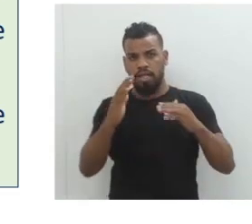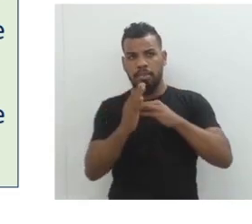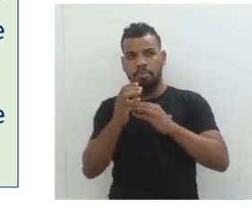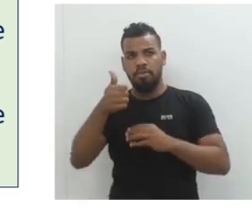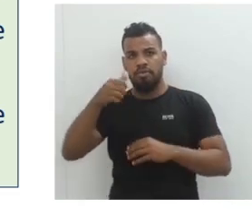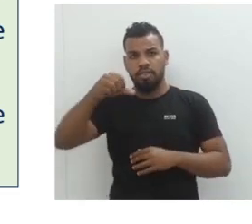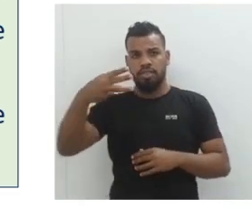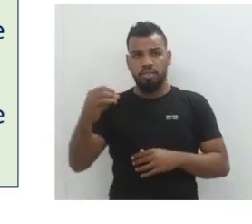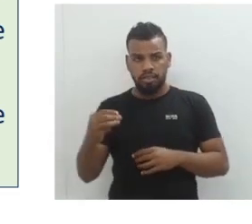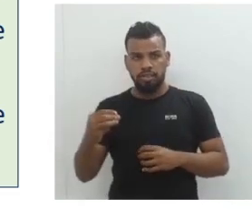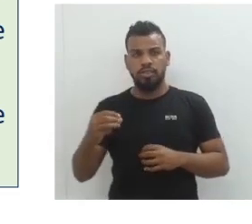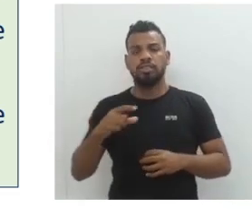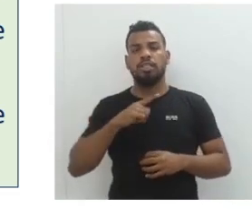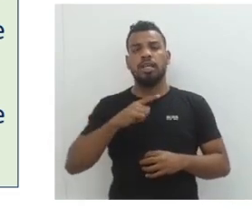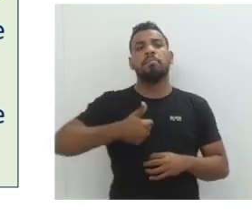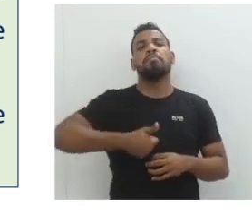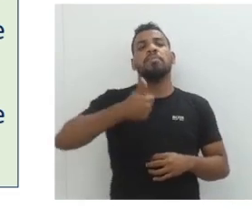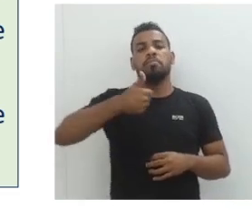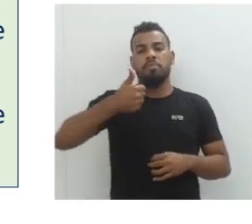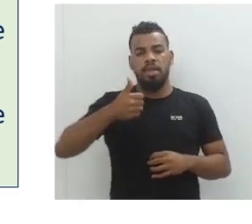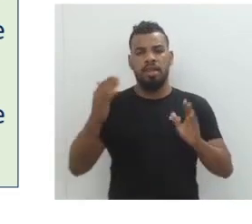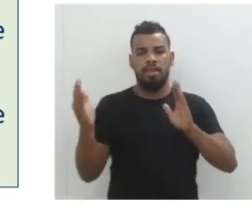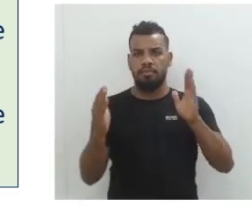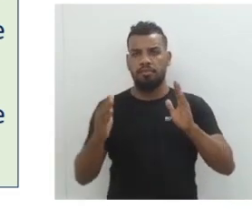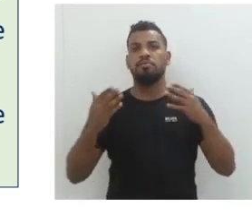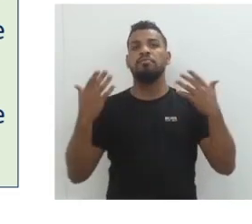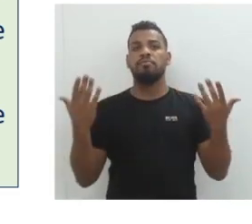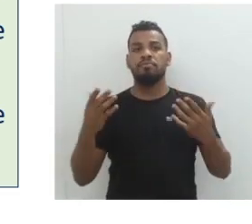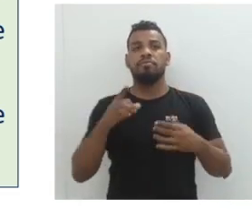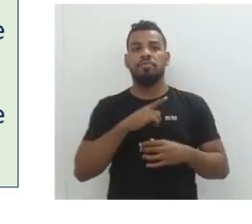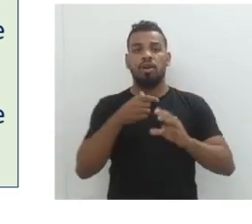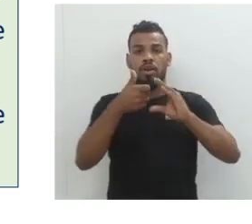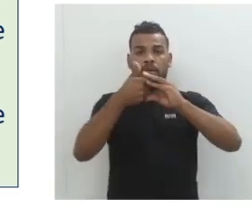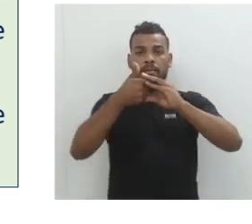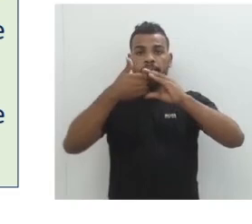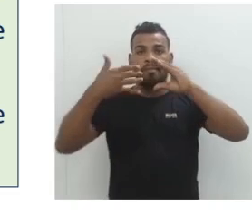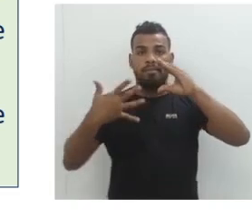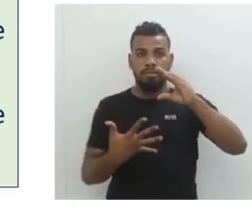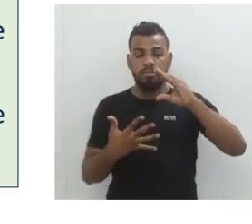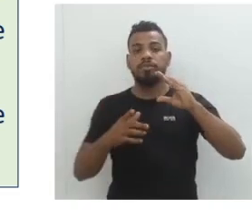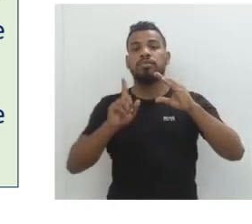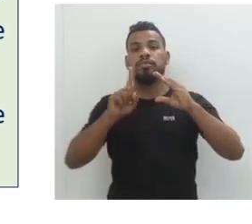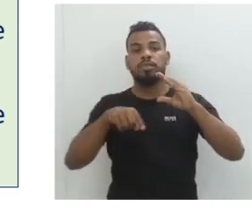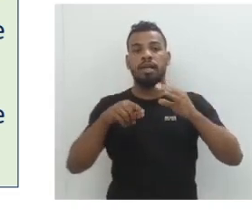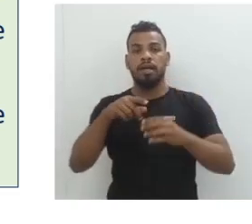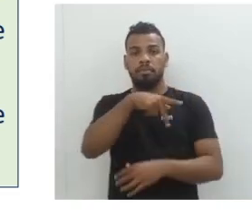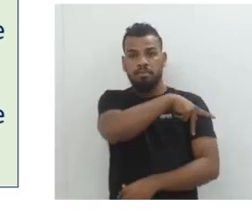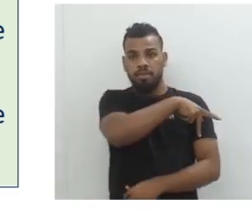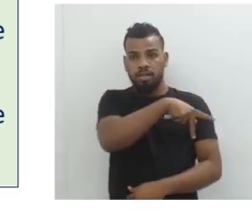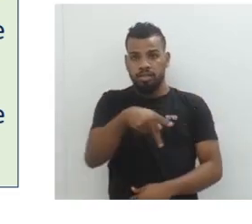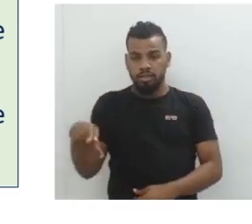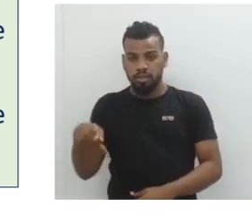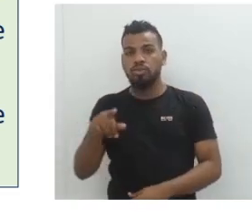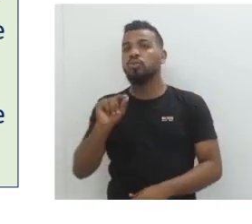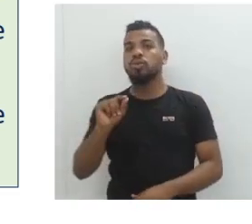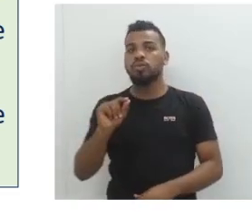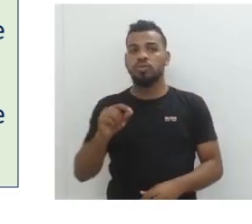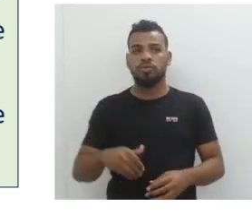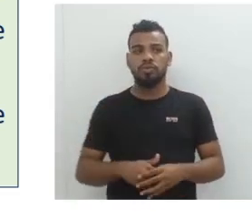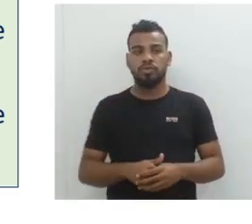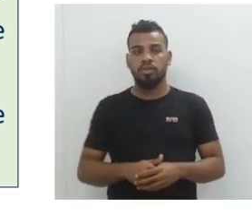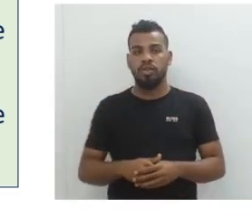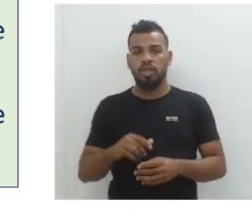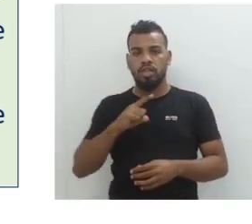1930, nós temos a Primeira República, que é caracterizada pela presidência de